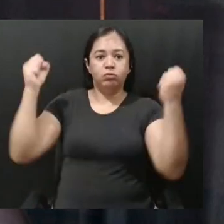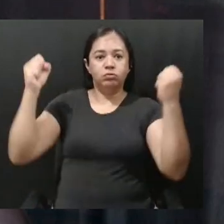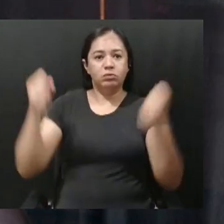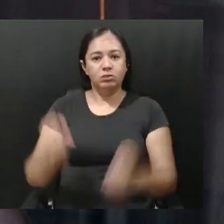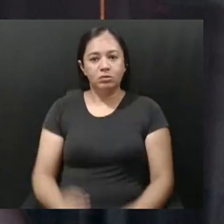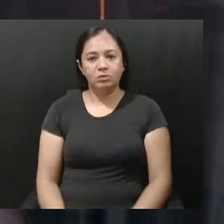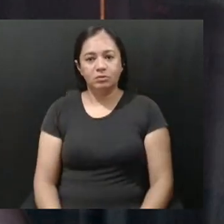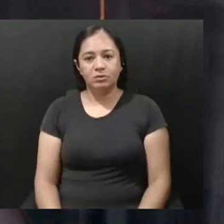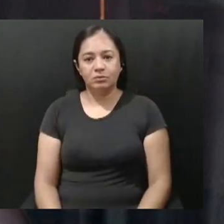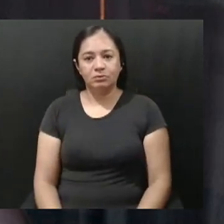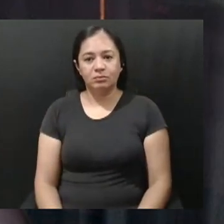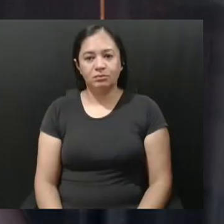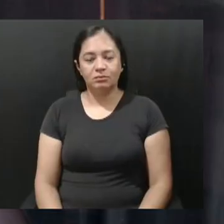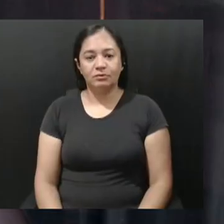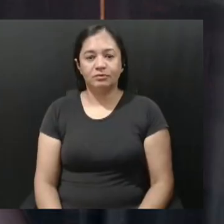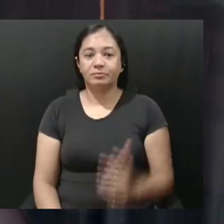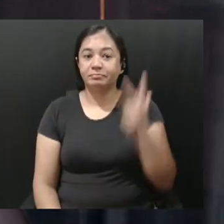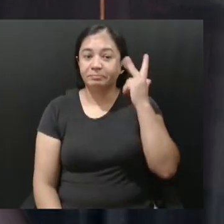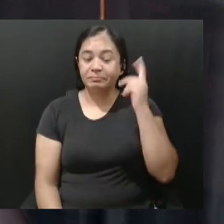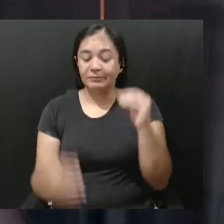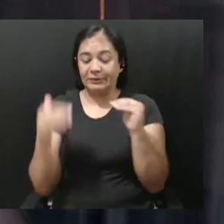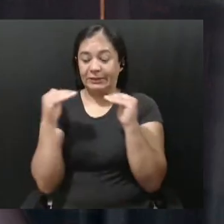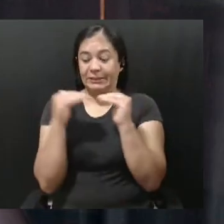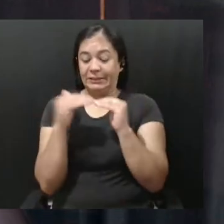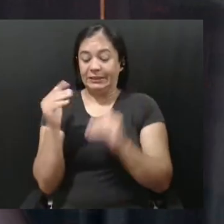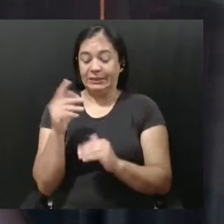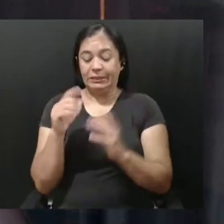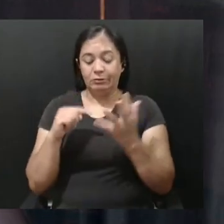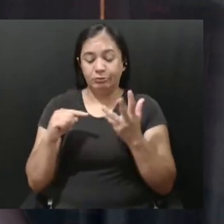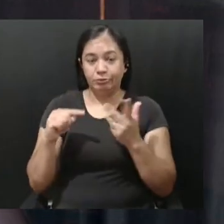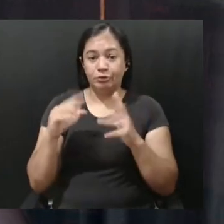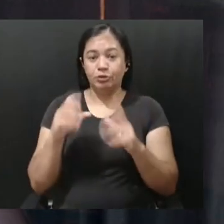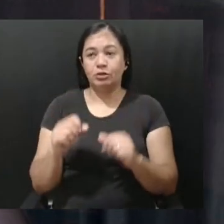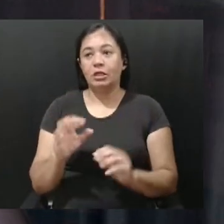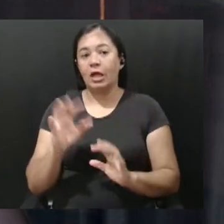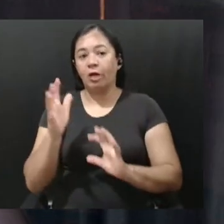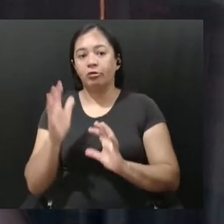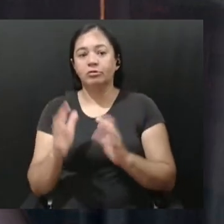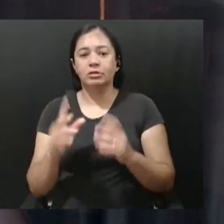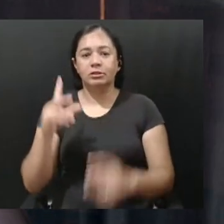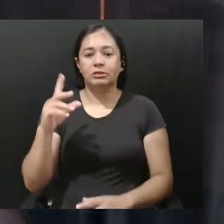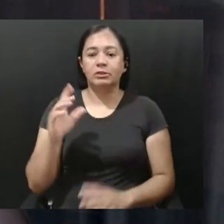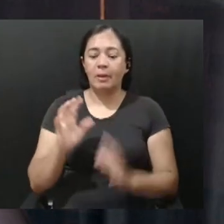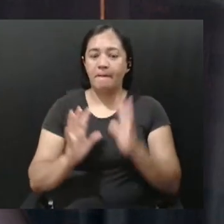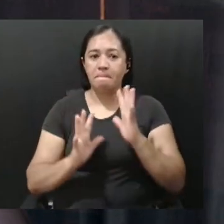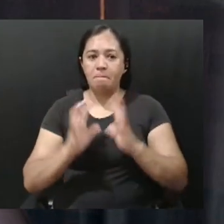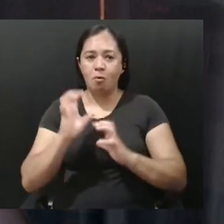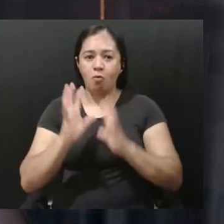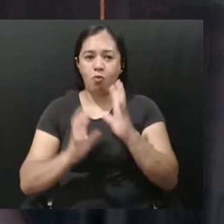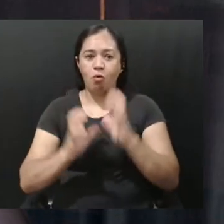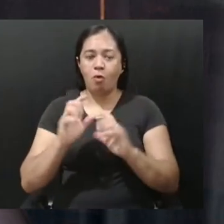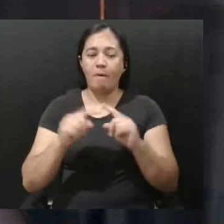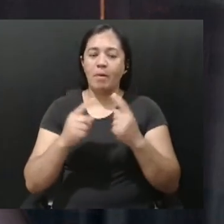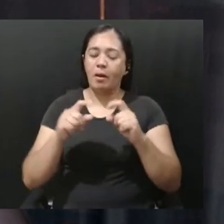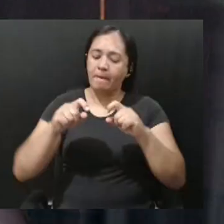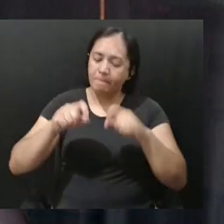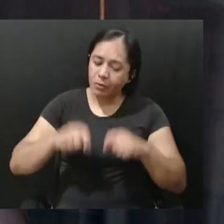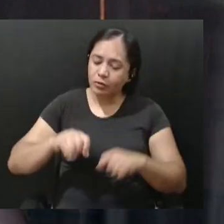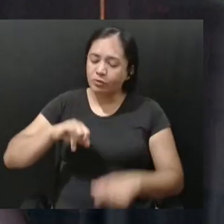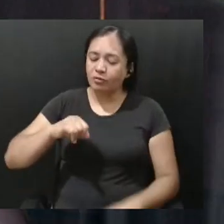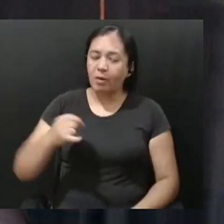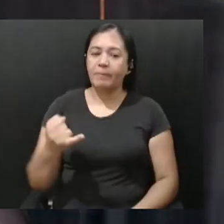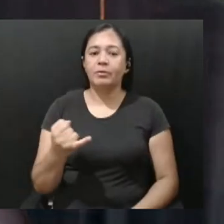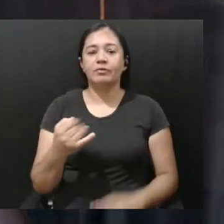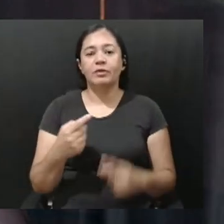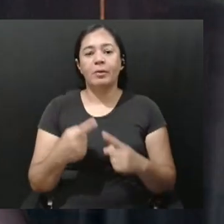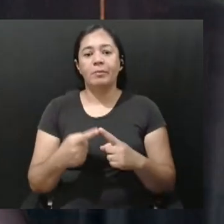essa combinação, né, pode causar alguns atritos, mas não que não seja possível aproveitar, porque o ponto é justamente esse, né,